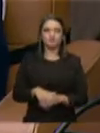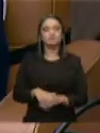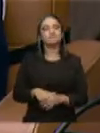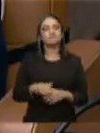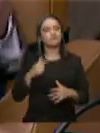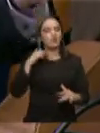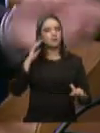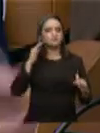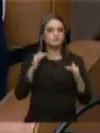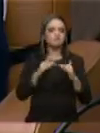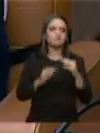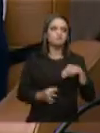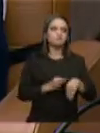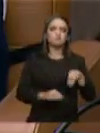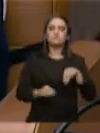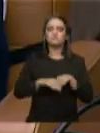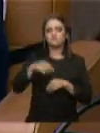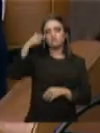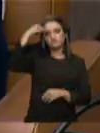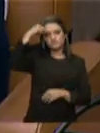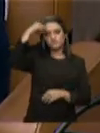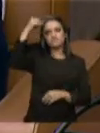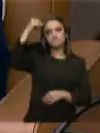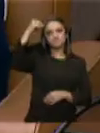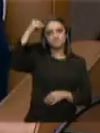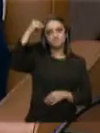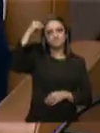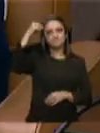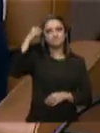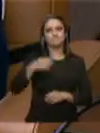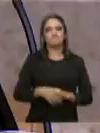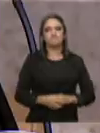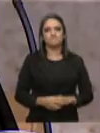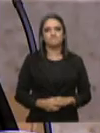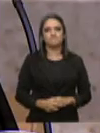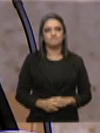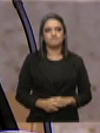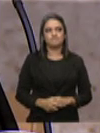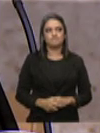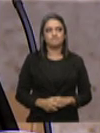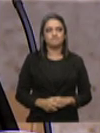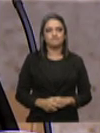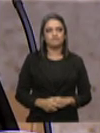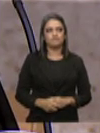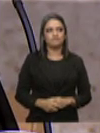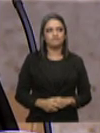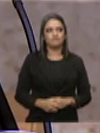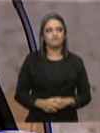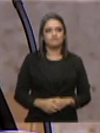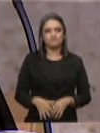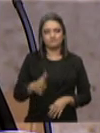ministro Barroso, tal como ele explicitou o seu posicionamento. Obrigada,